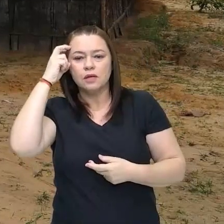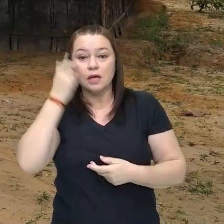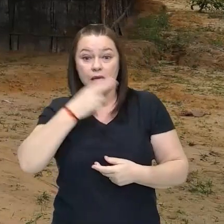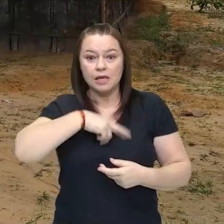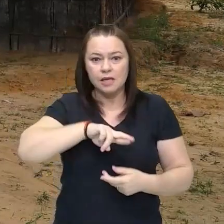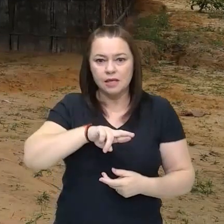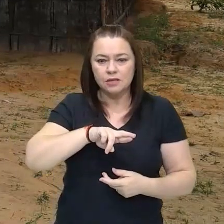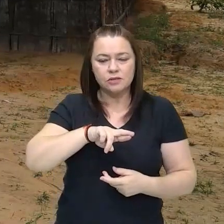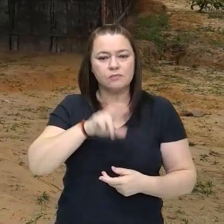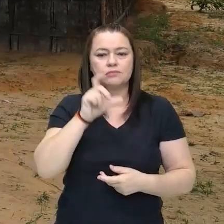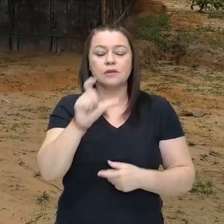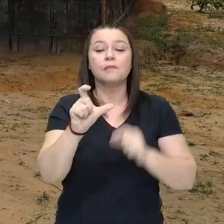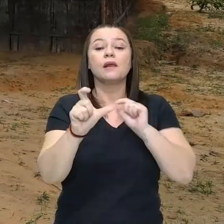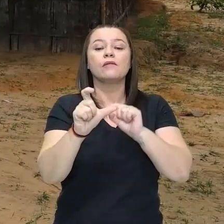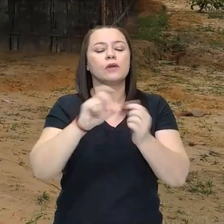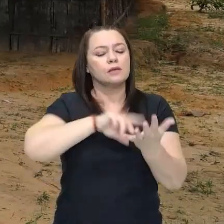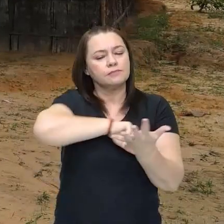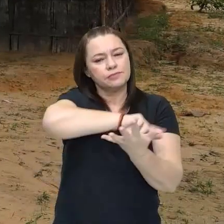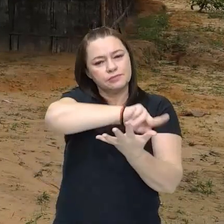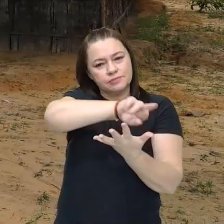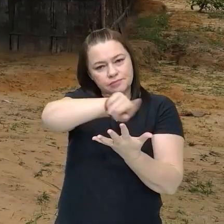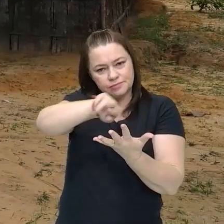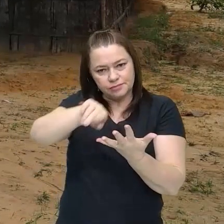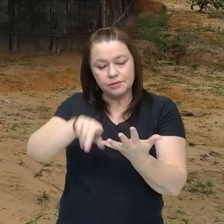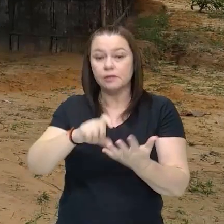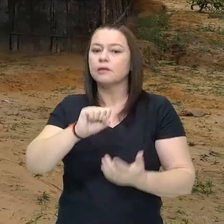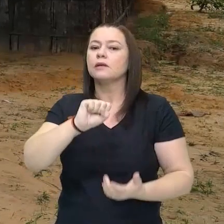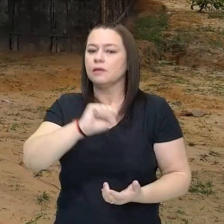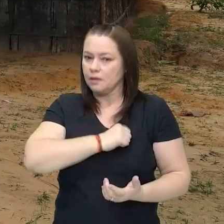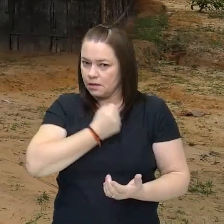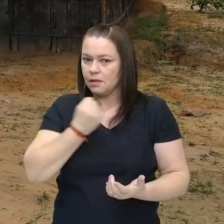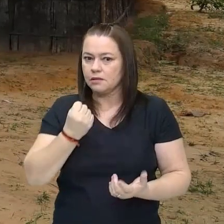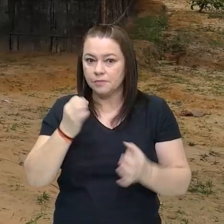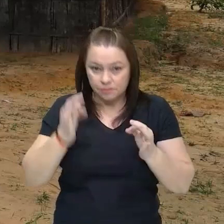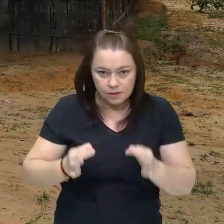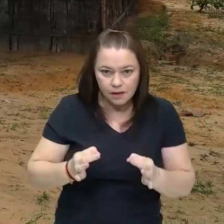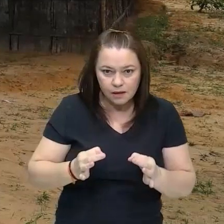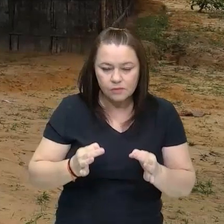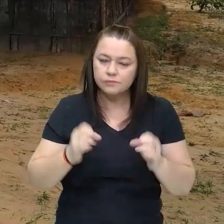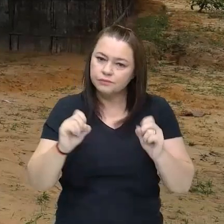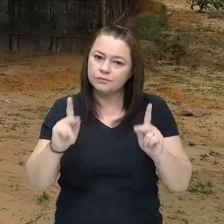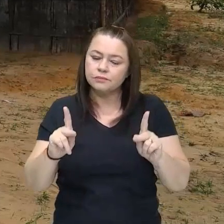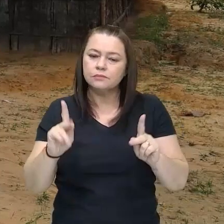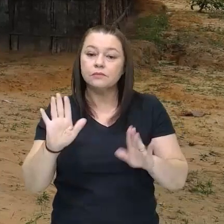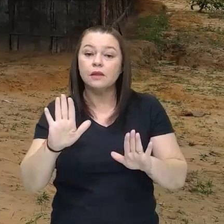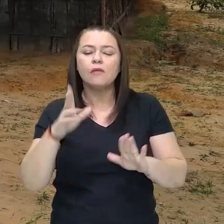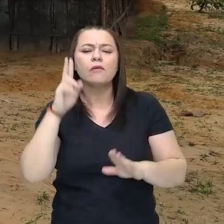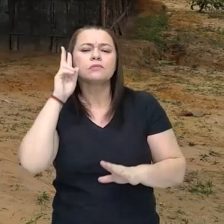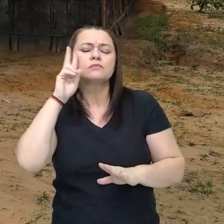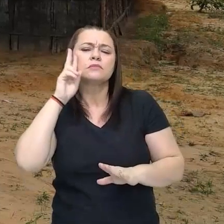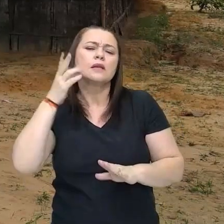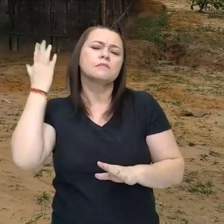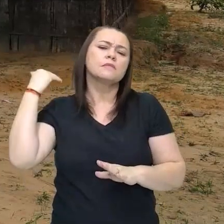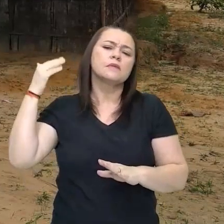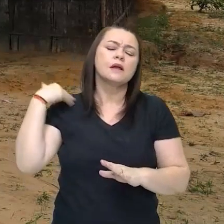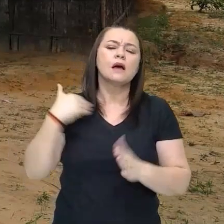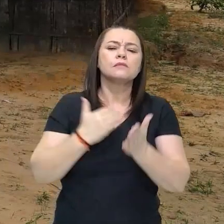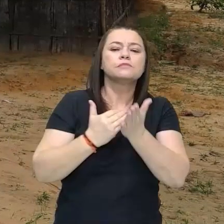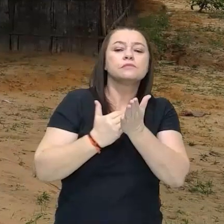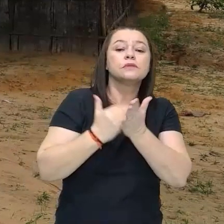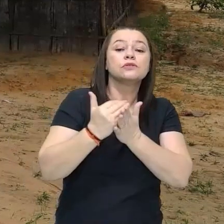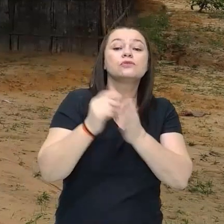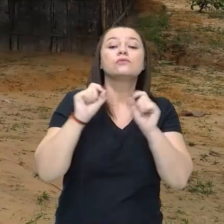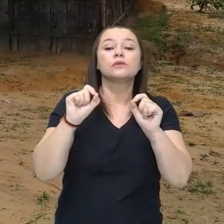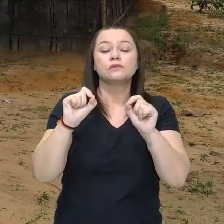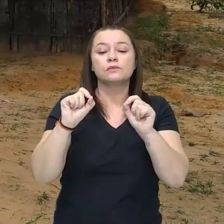e religião, a palavra-chave é diversidade e respeito. Perfeito? Então vamos dar uma pequena relembrada aqui. Nós começamos